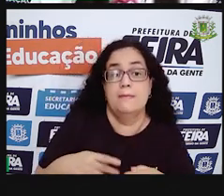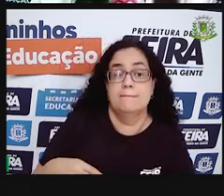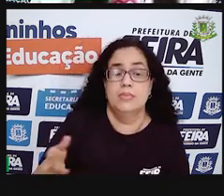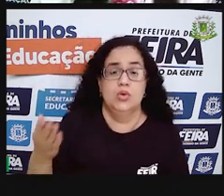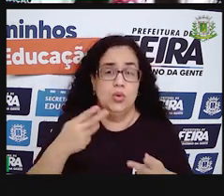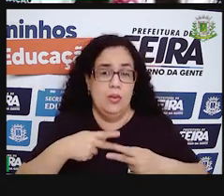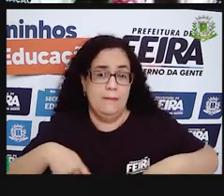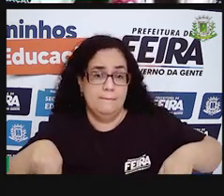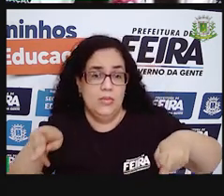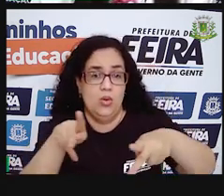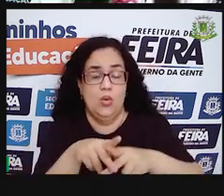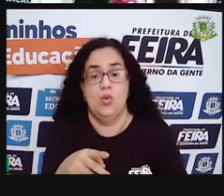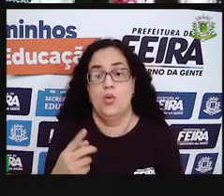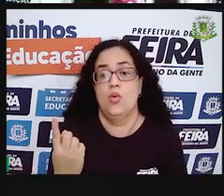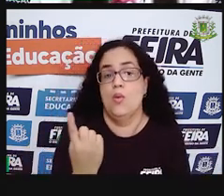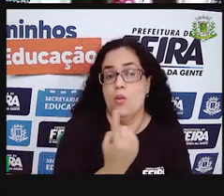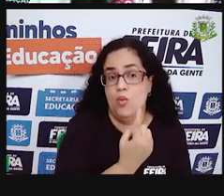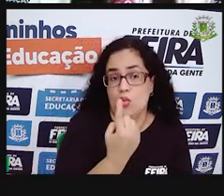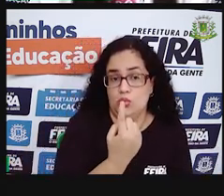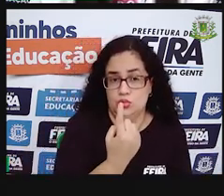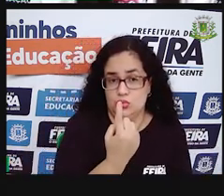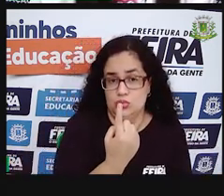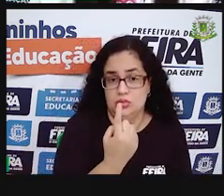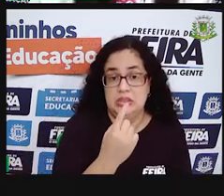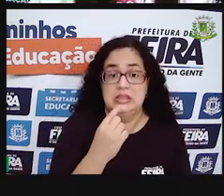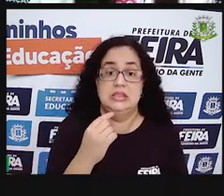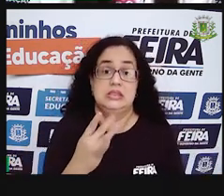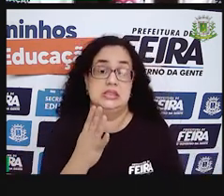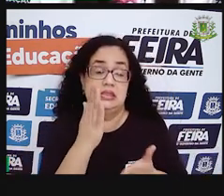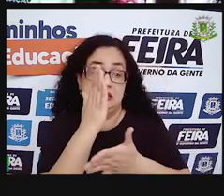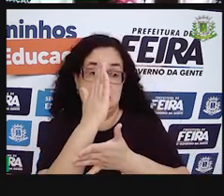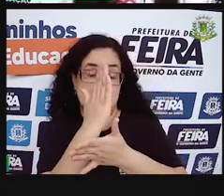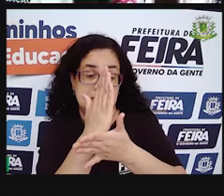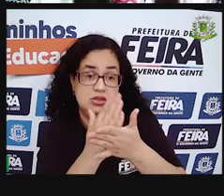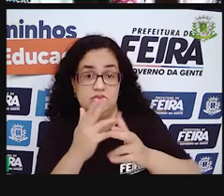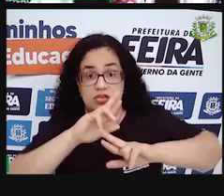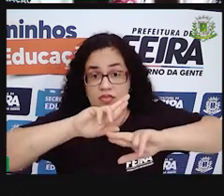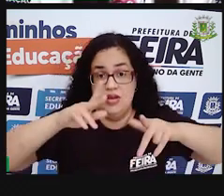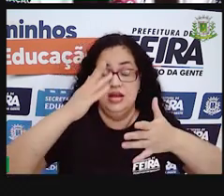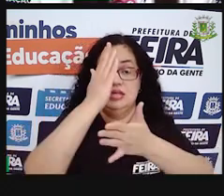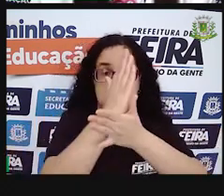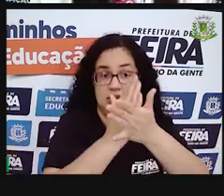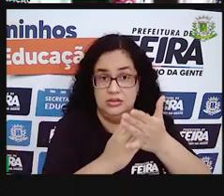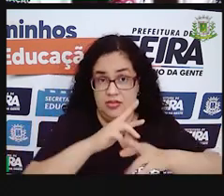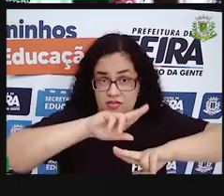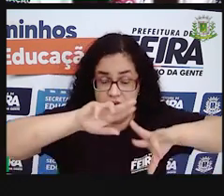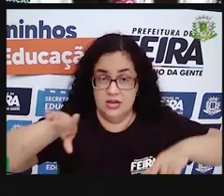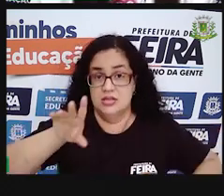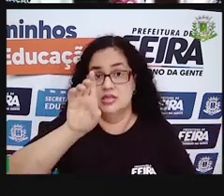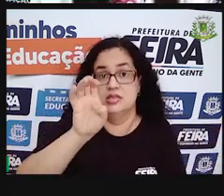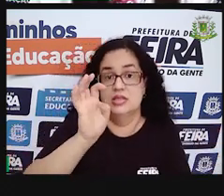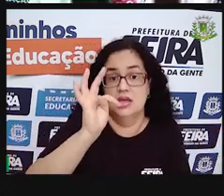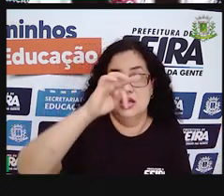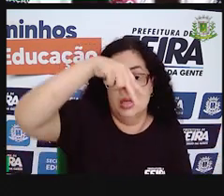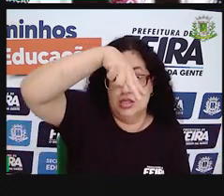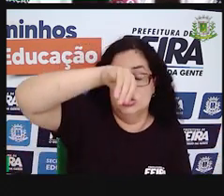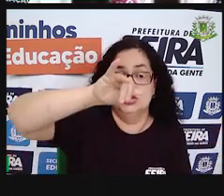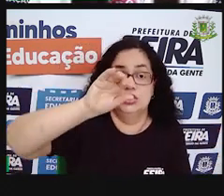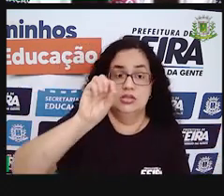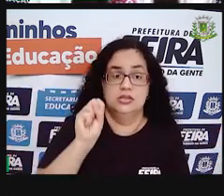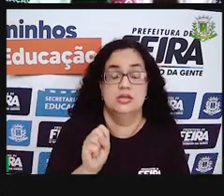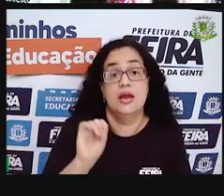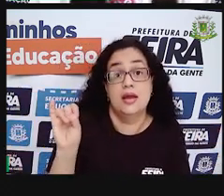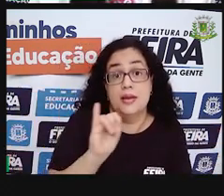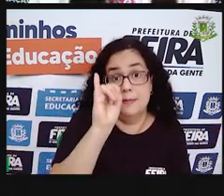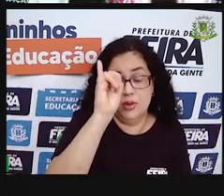estão longe de constituir um povo único e homogêneo e são divididos em várias etnias. É